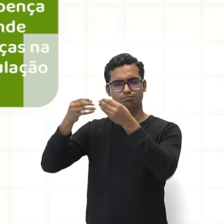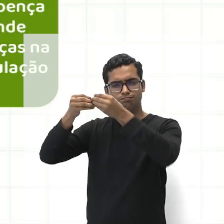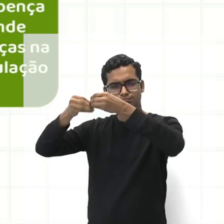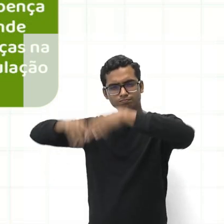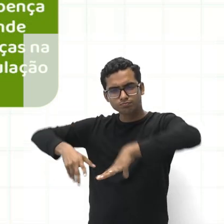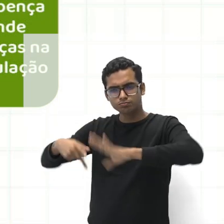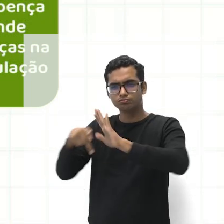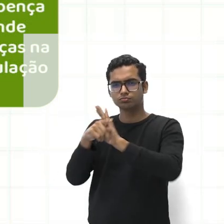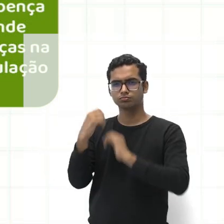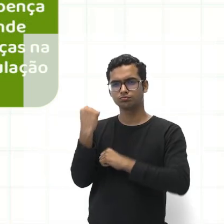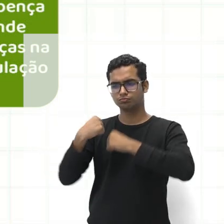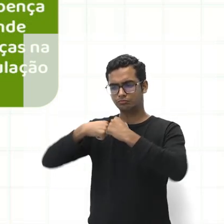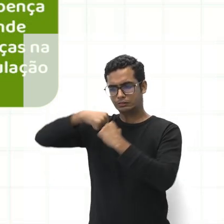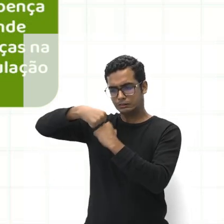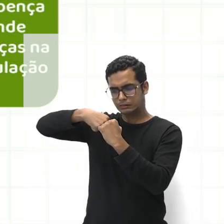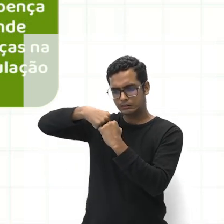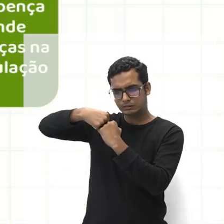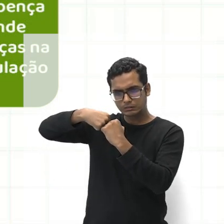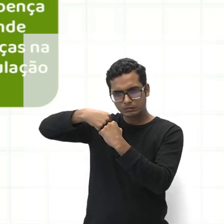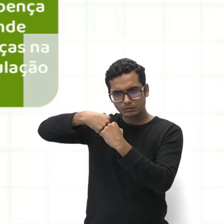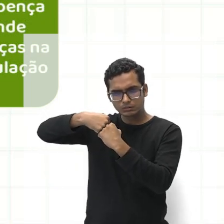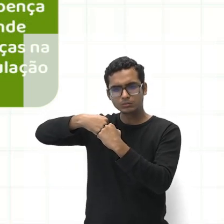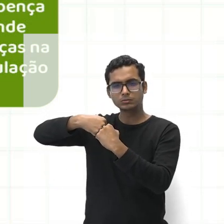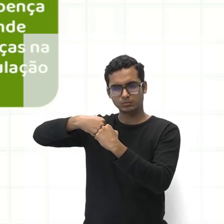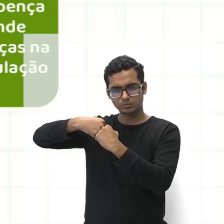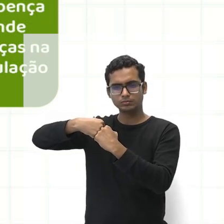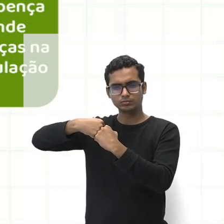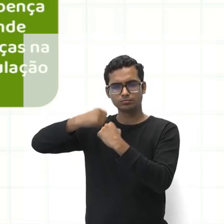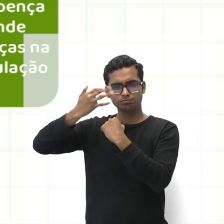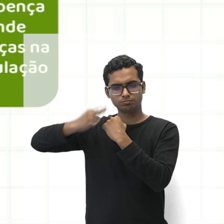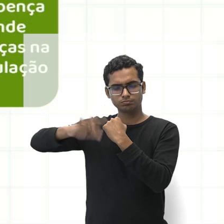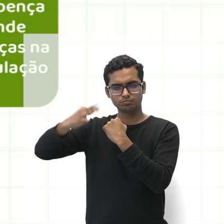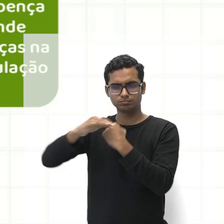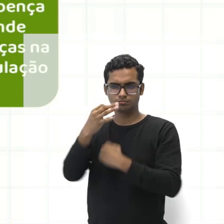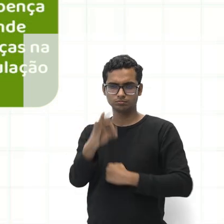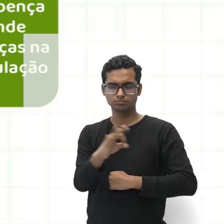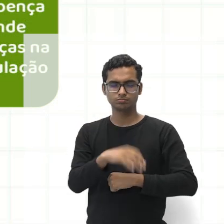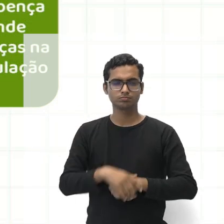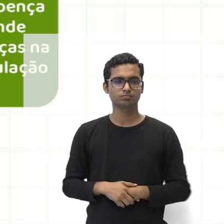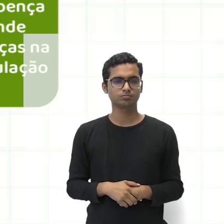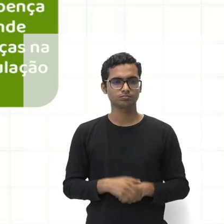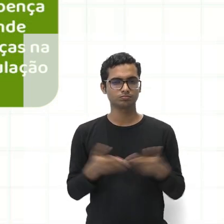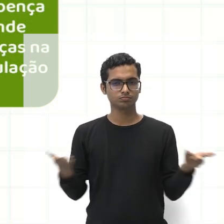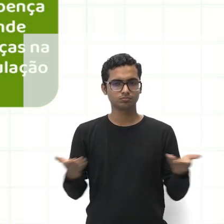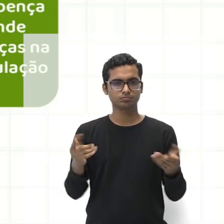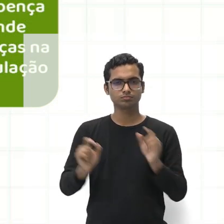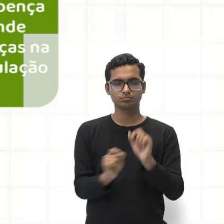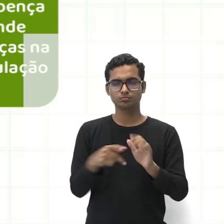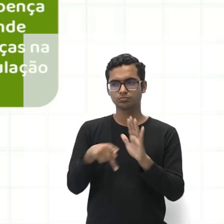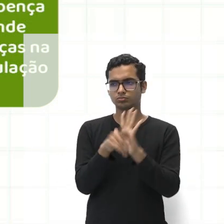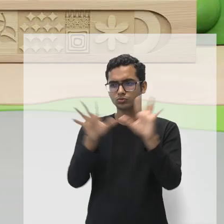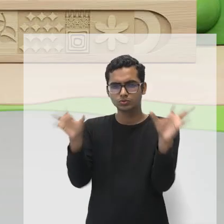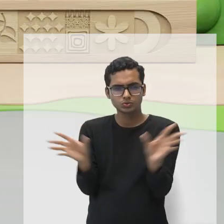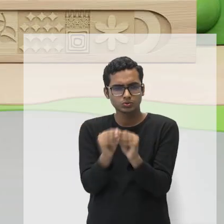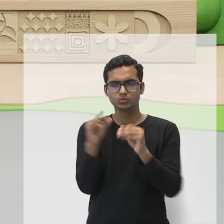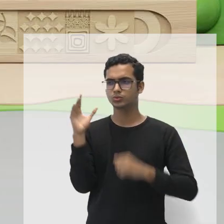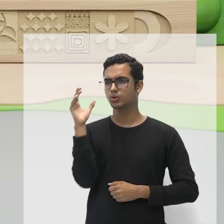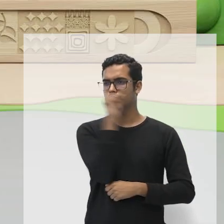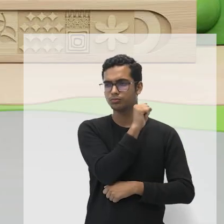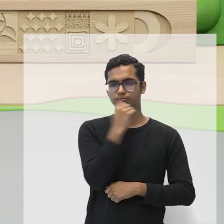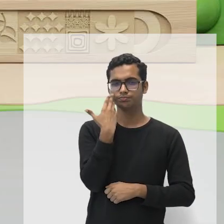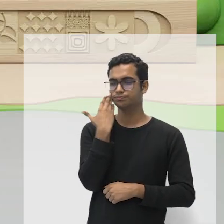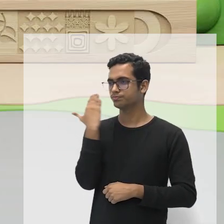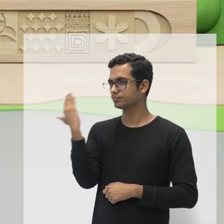danificado, né, pela artrose, certo? E agora vamos fazer um breve